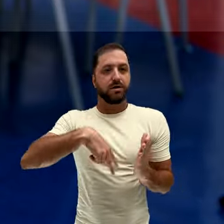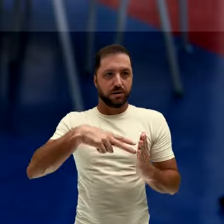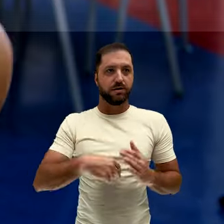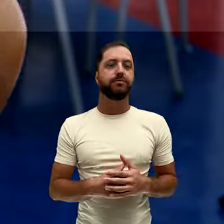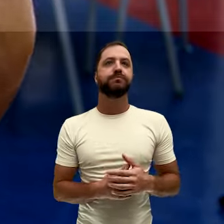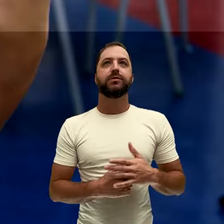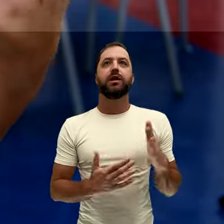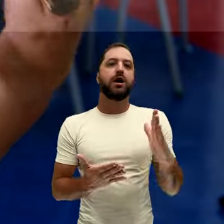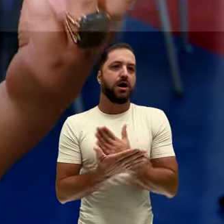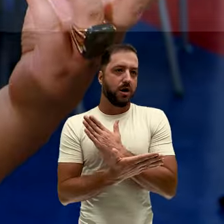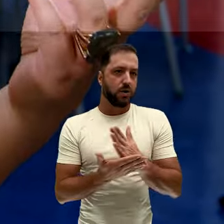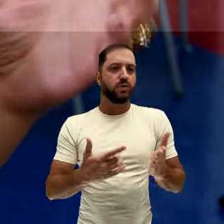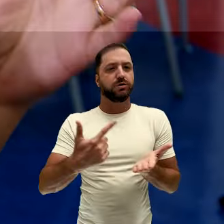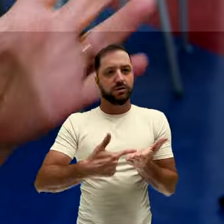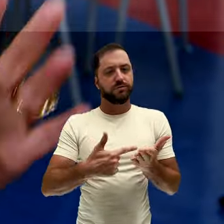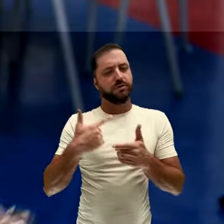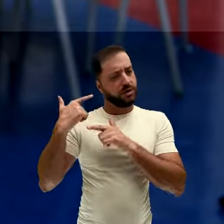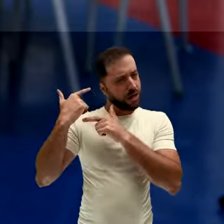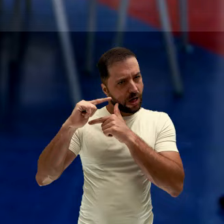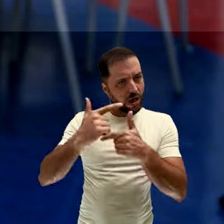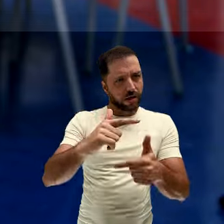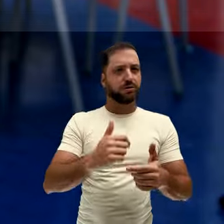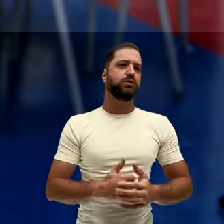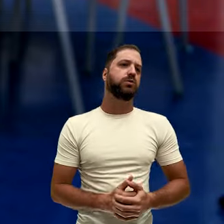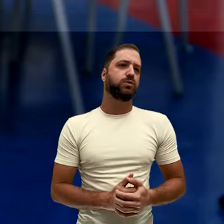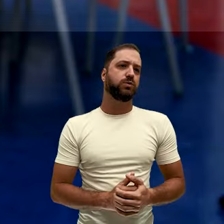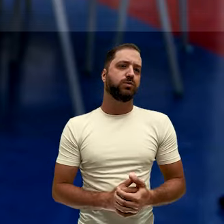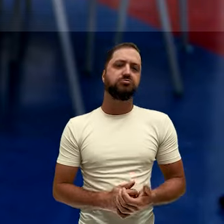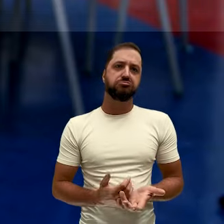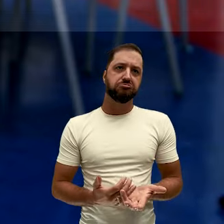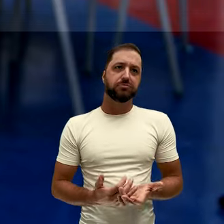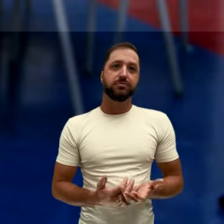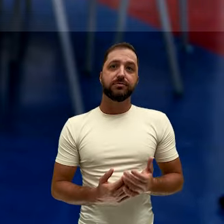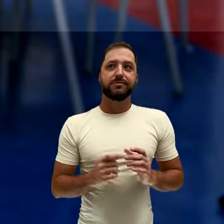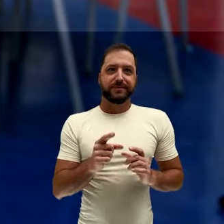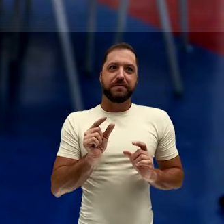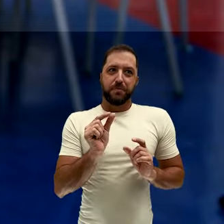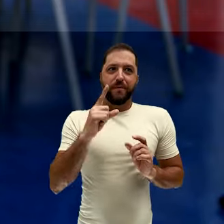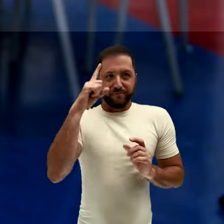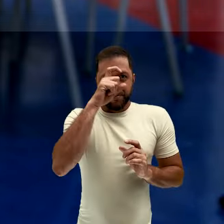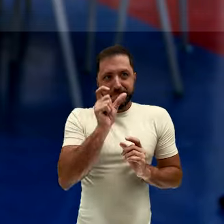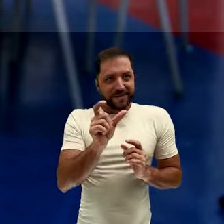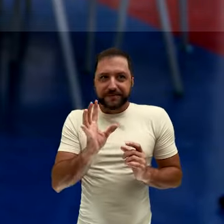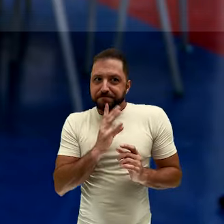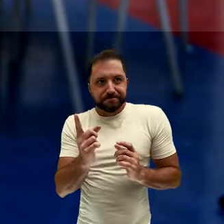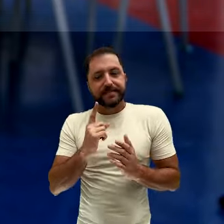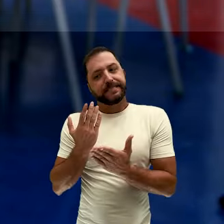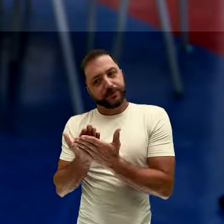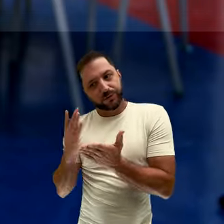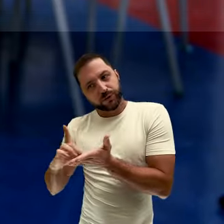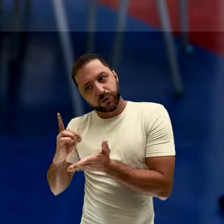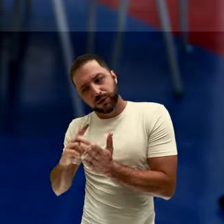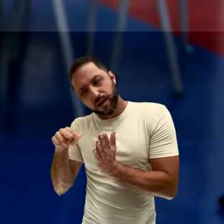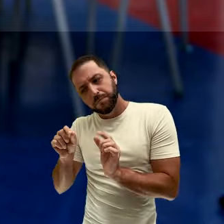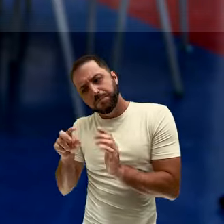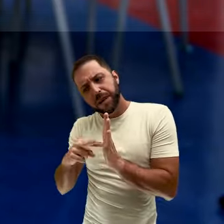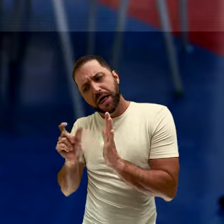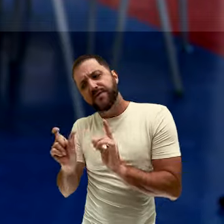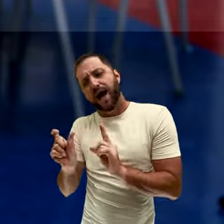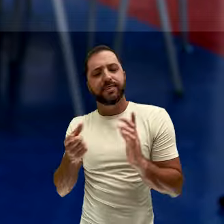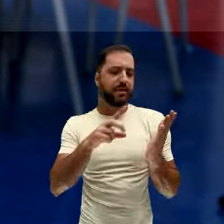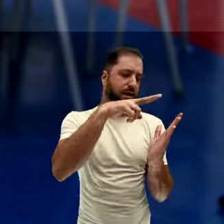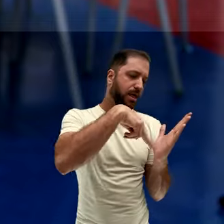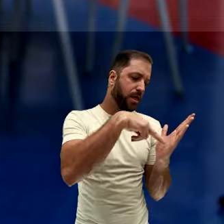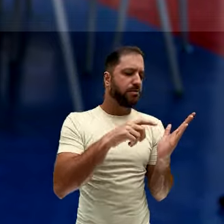300 páginas. A gente às vezes vai para livros com mais clássicos, e aí eles demandam